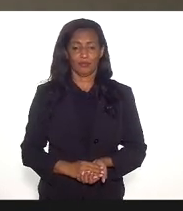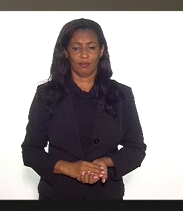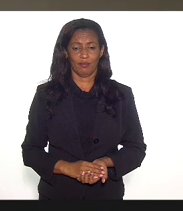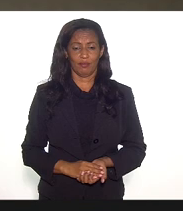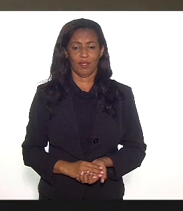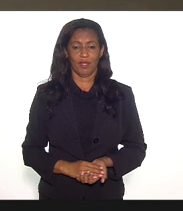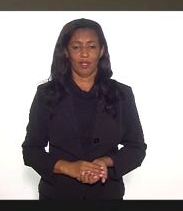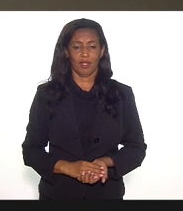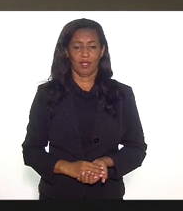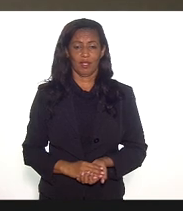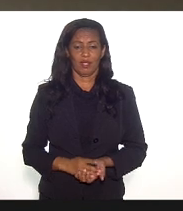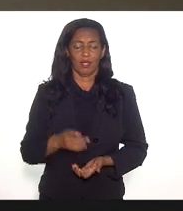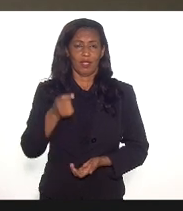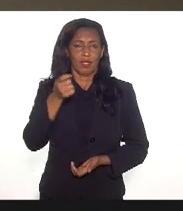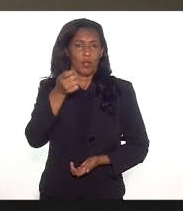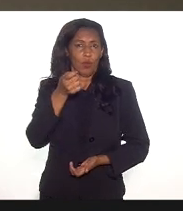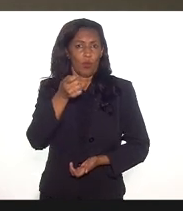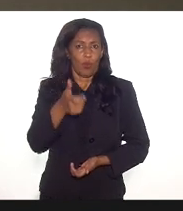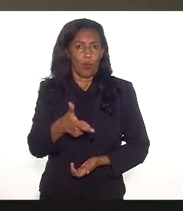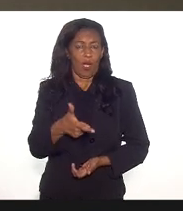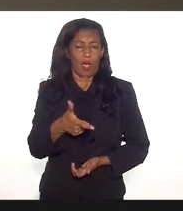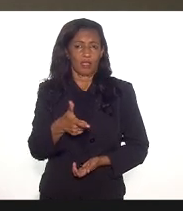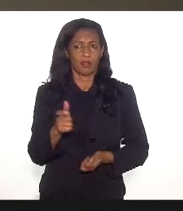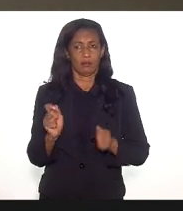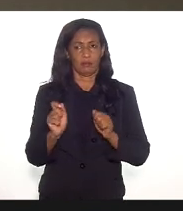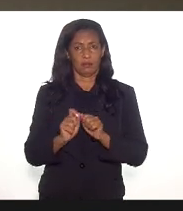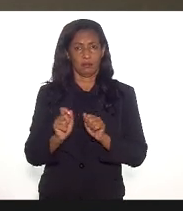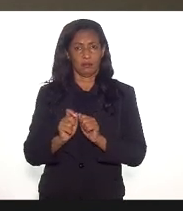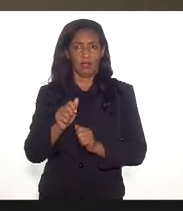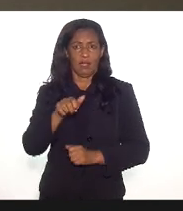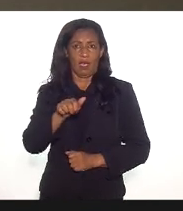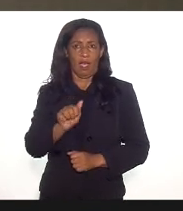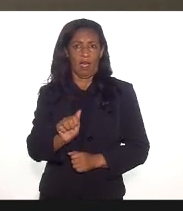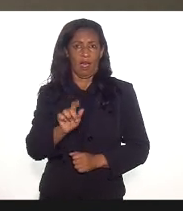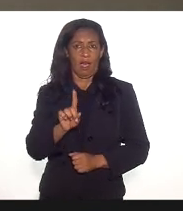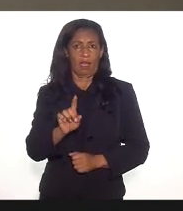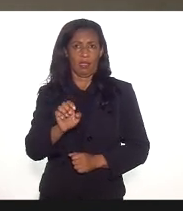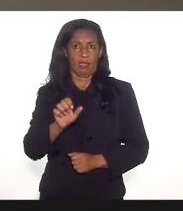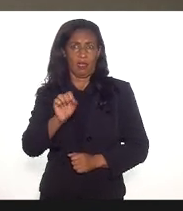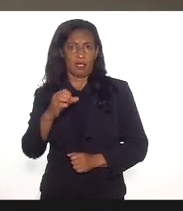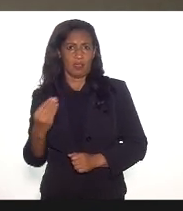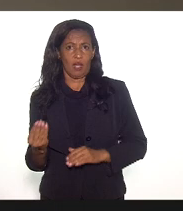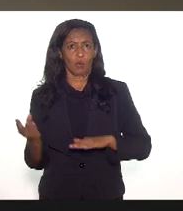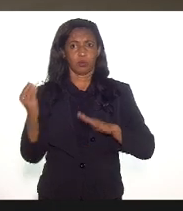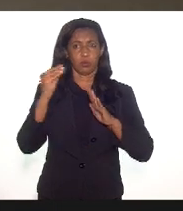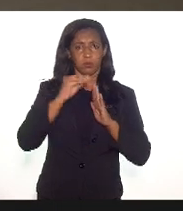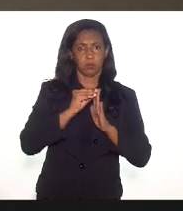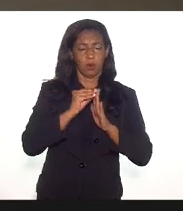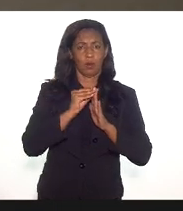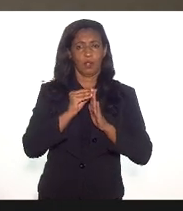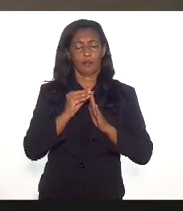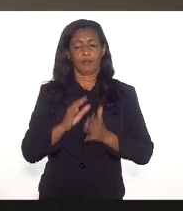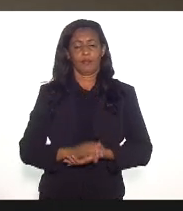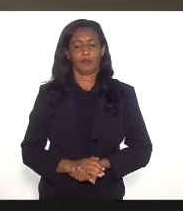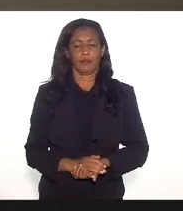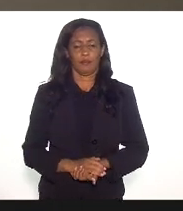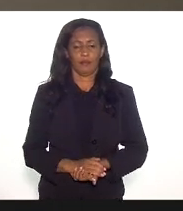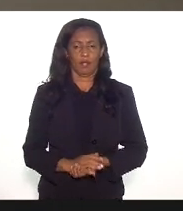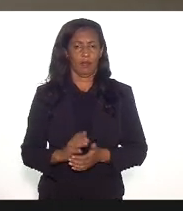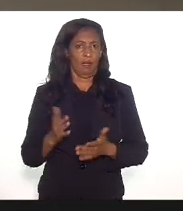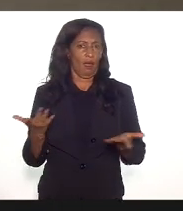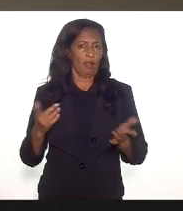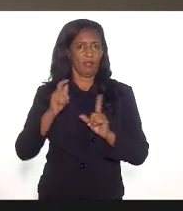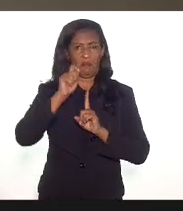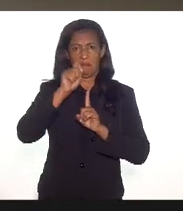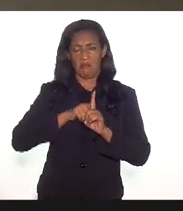ponto de fazer a adesão, depois a construção do plano nos próximos 6 meses. A adesão se dará até o final